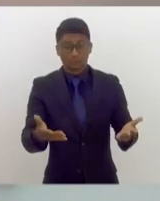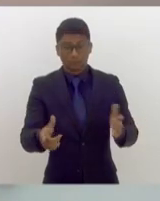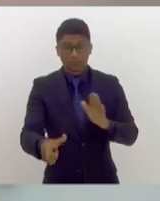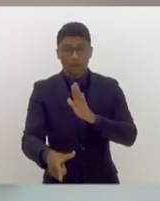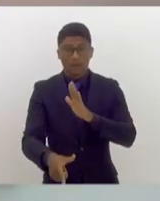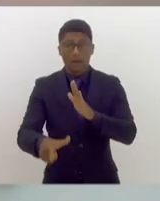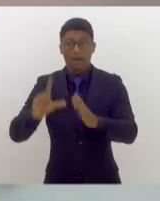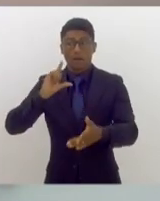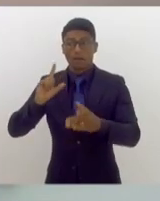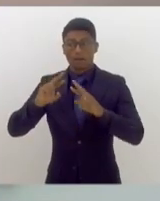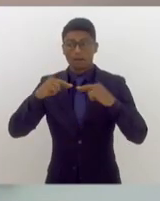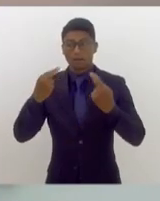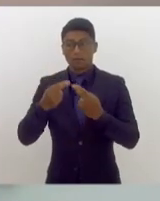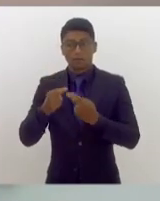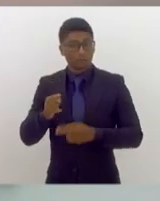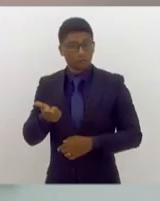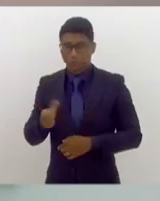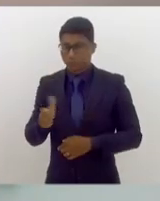foi